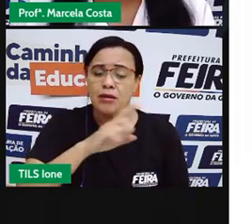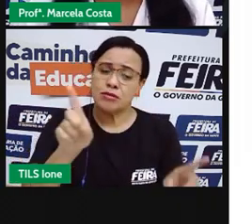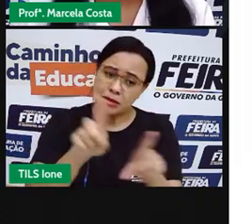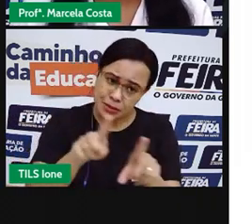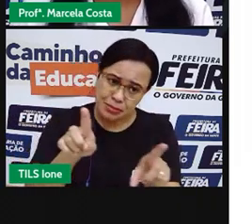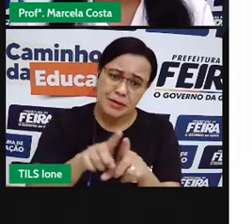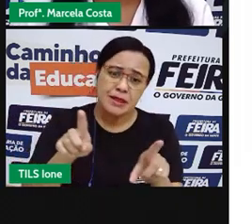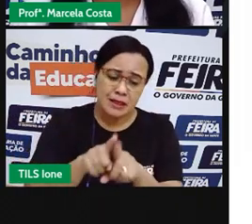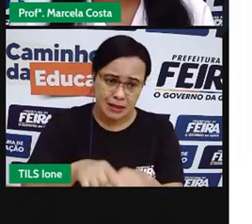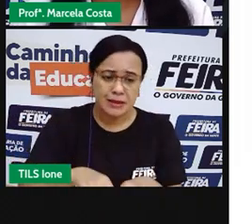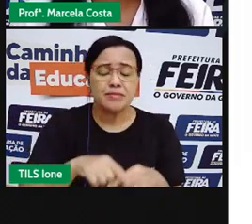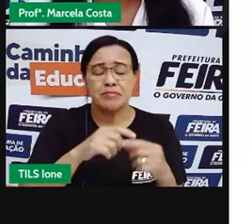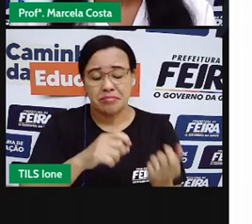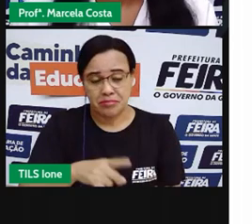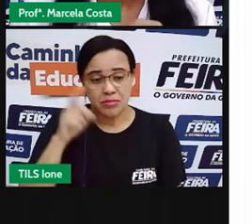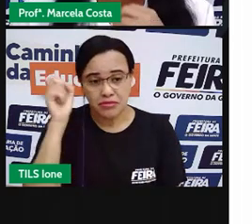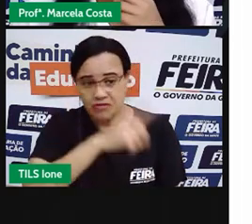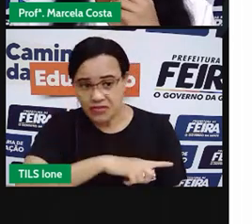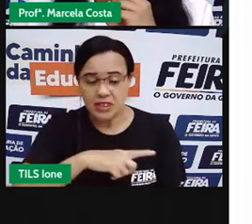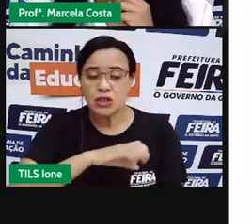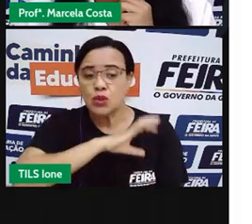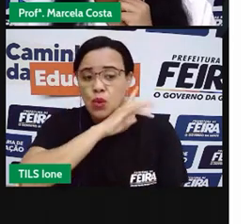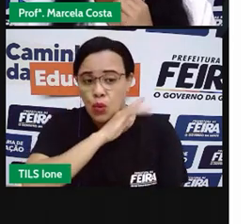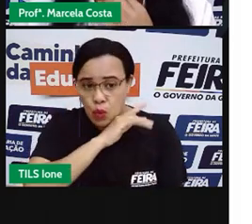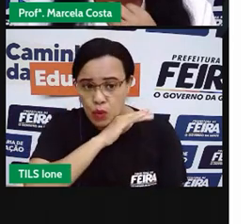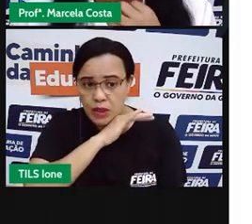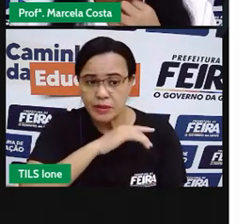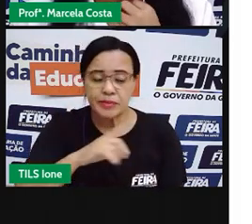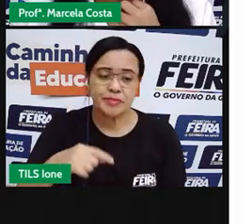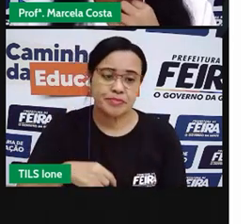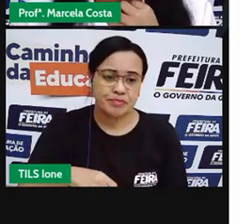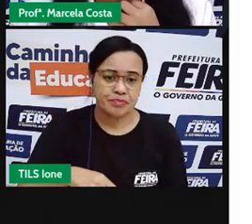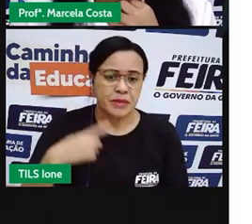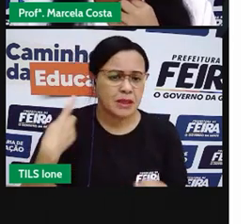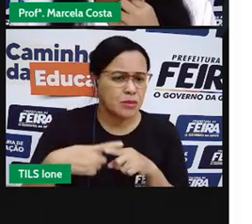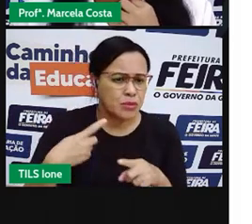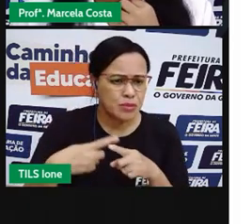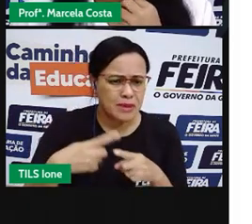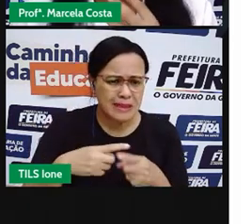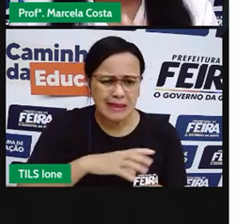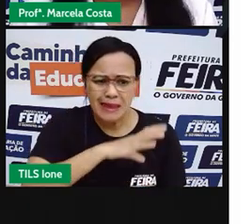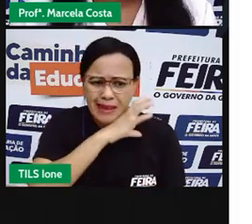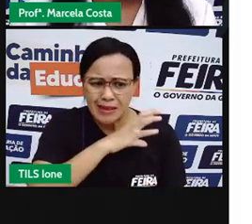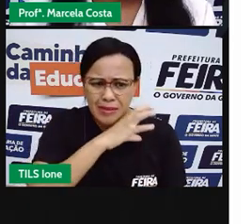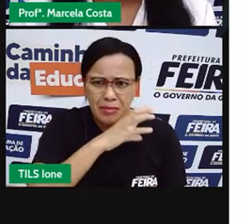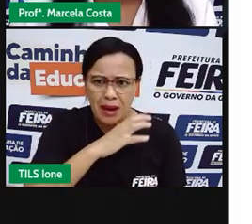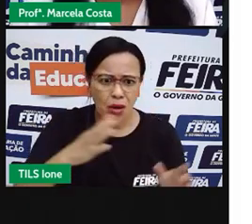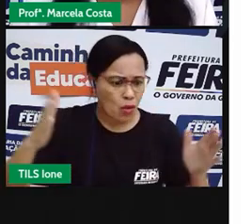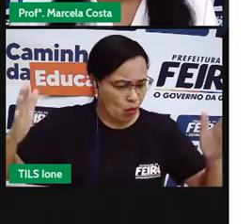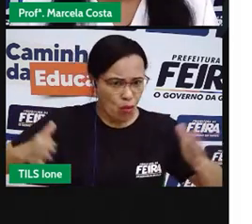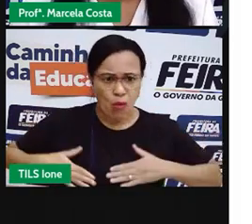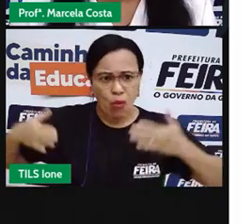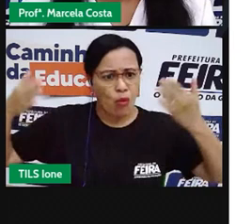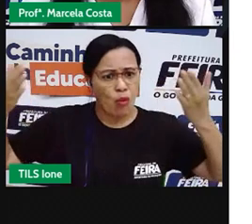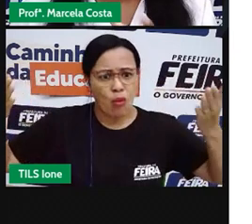cachorros, alguns animais que são domésticos, que eles ficam assustados,